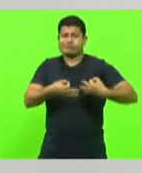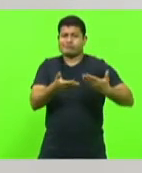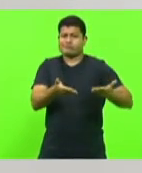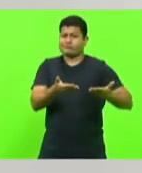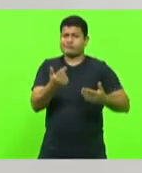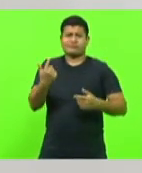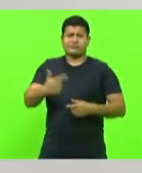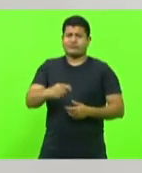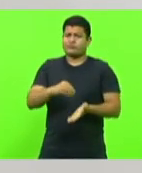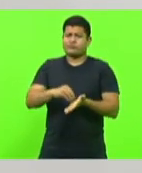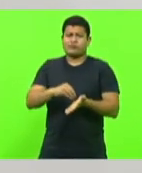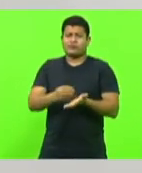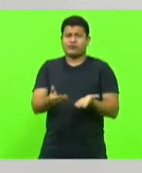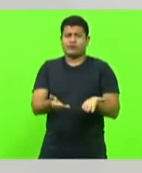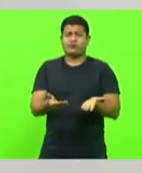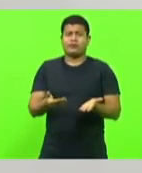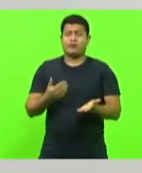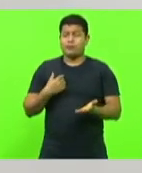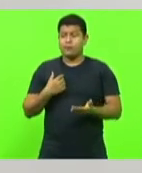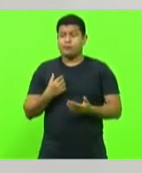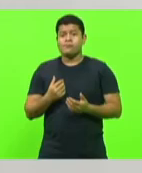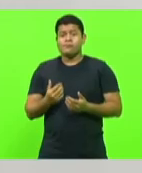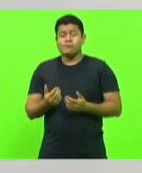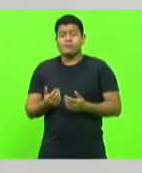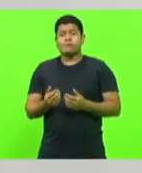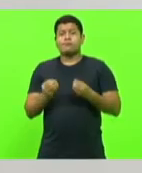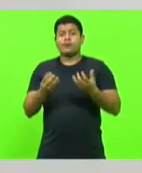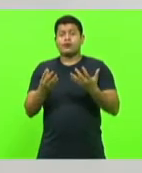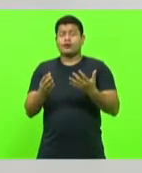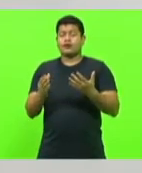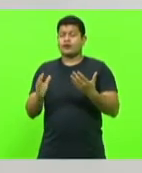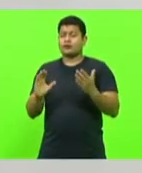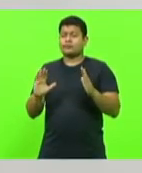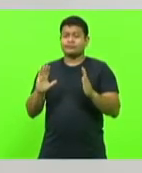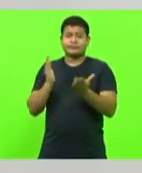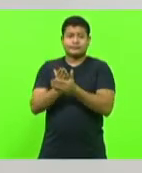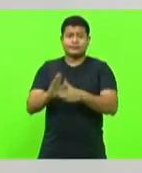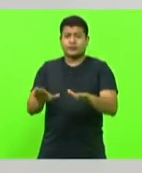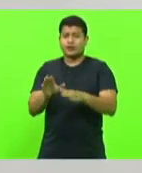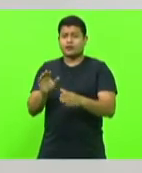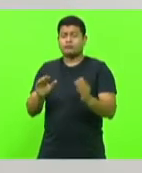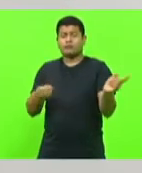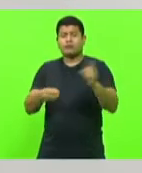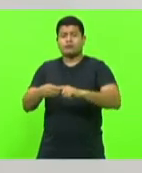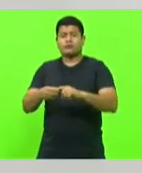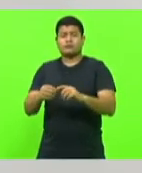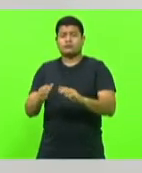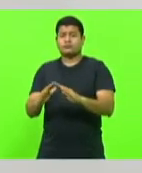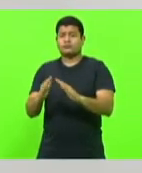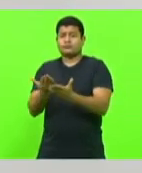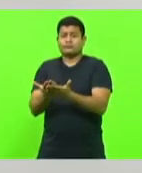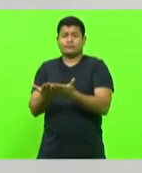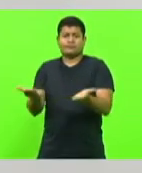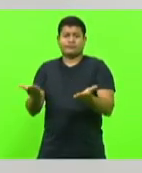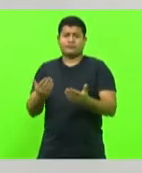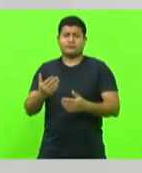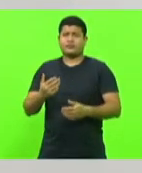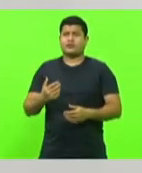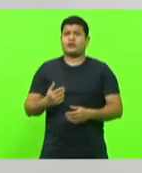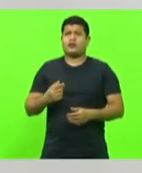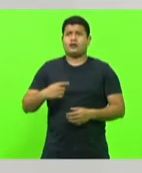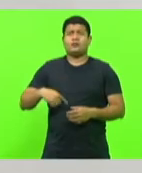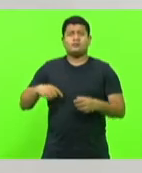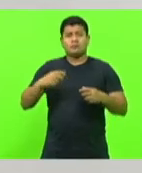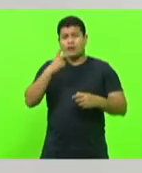de fiscalização para tirar crianças de sala de aula. Não faz sentido. Nossa, essa conversa que já deveria estar